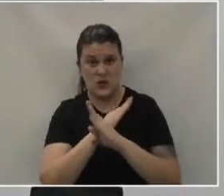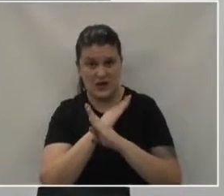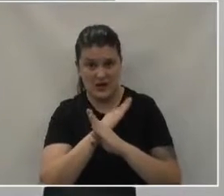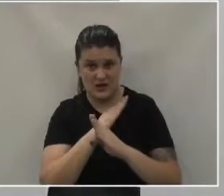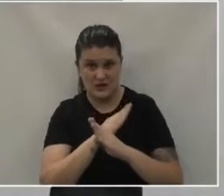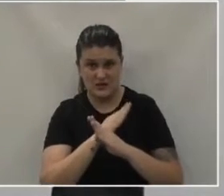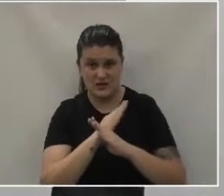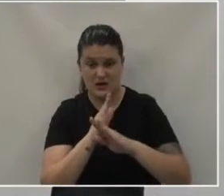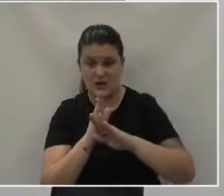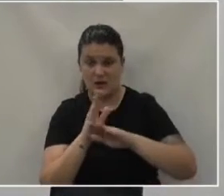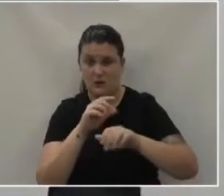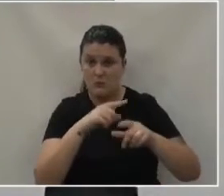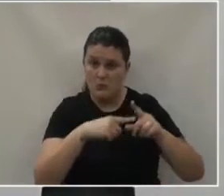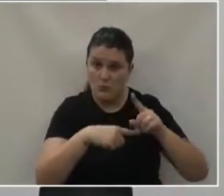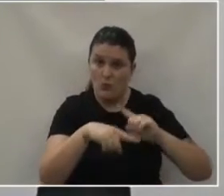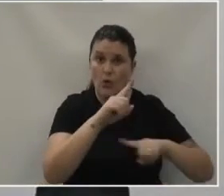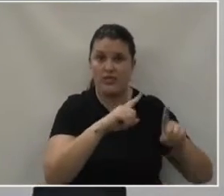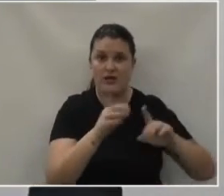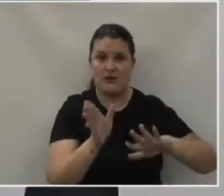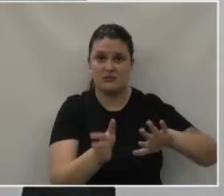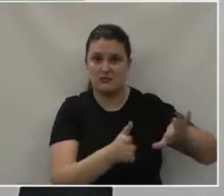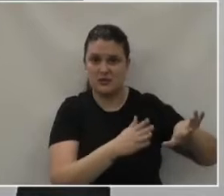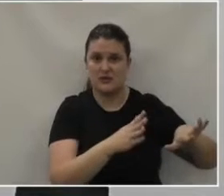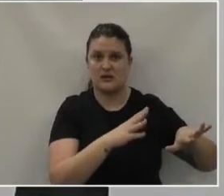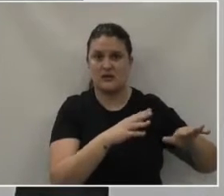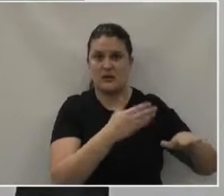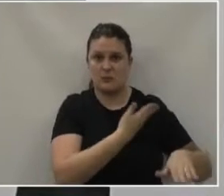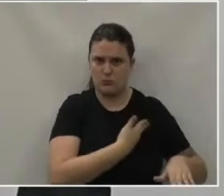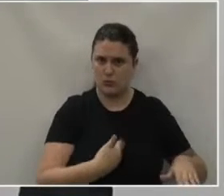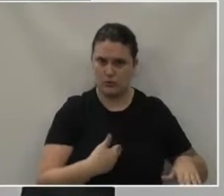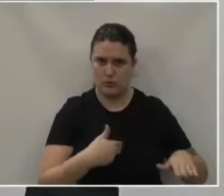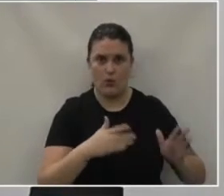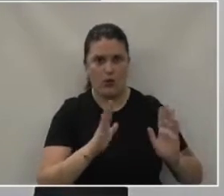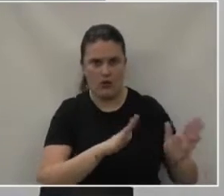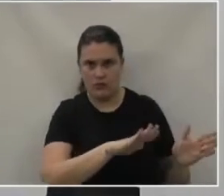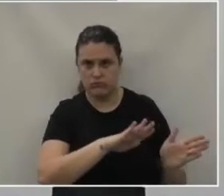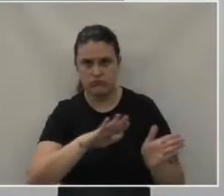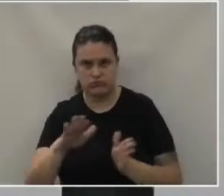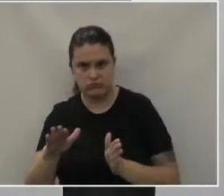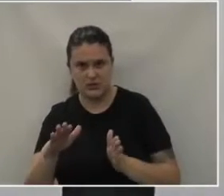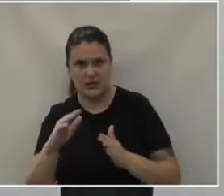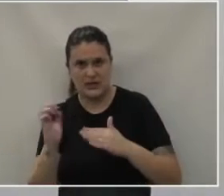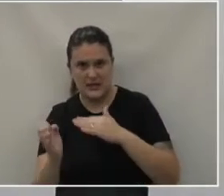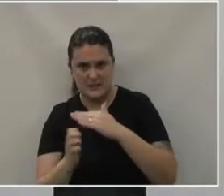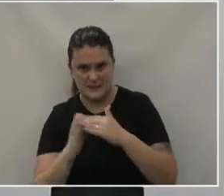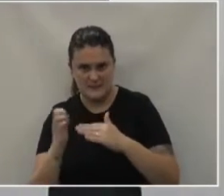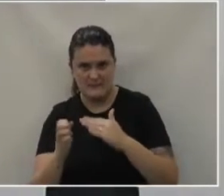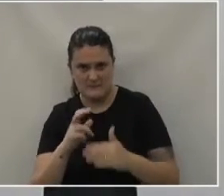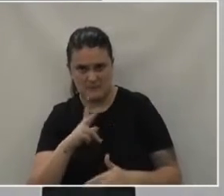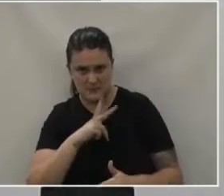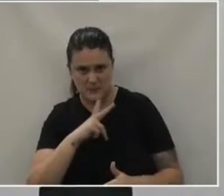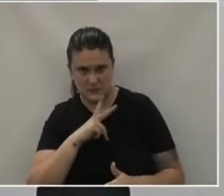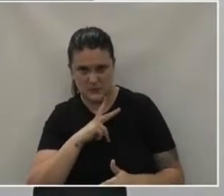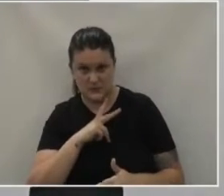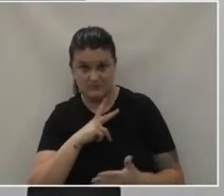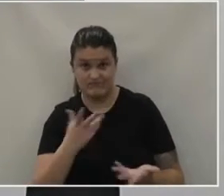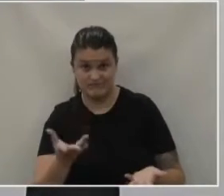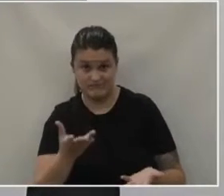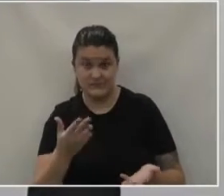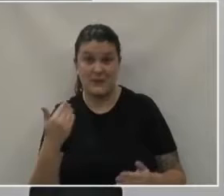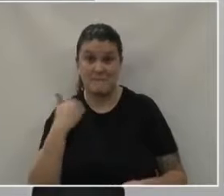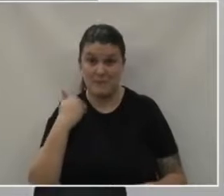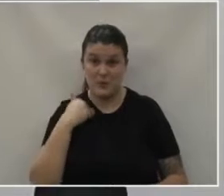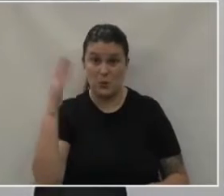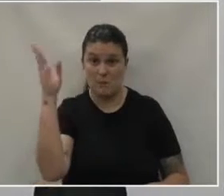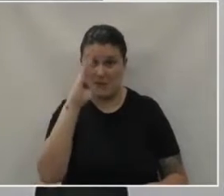bem do financiamento habitacional, né, e o Banco do Brasil, que auxilia em muito o